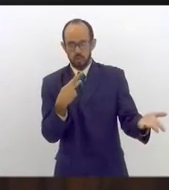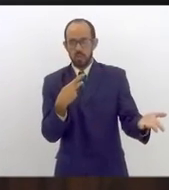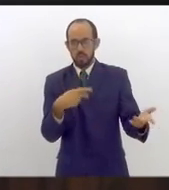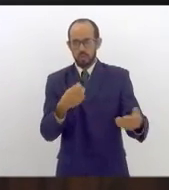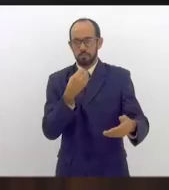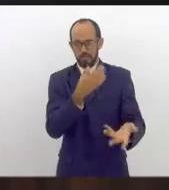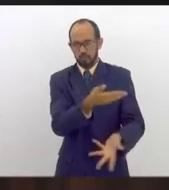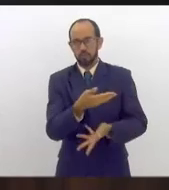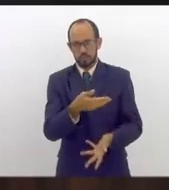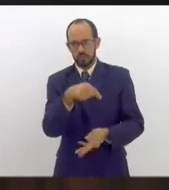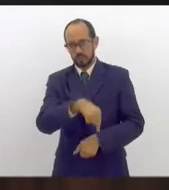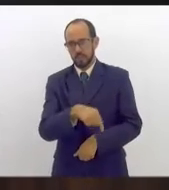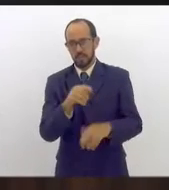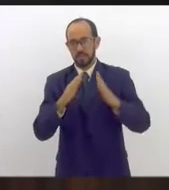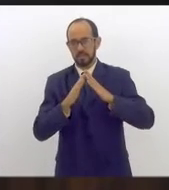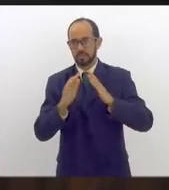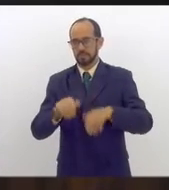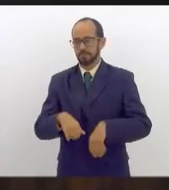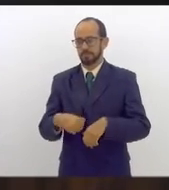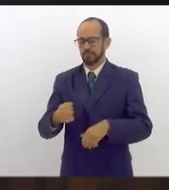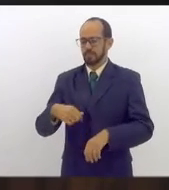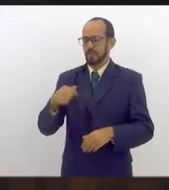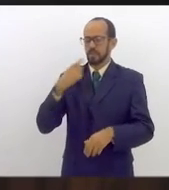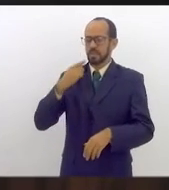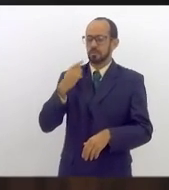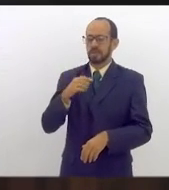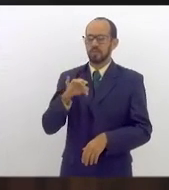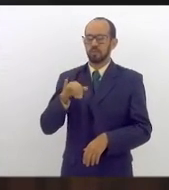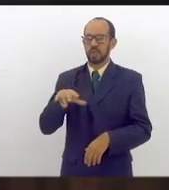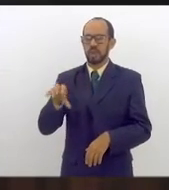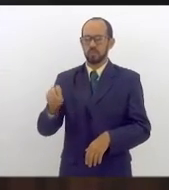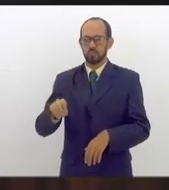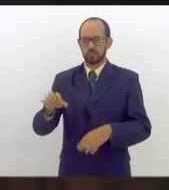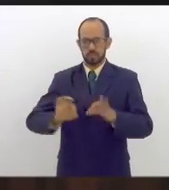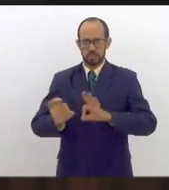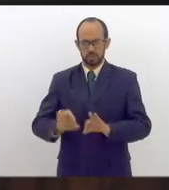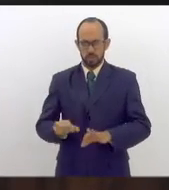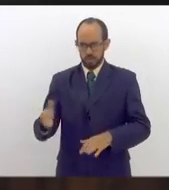à casa. Deputado Flávio Serafinho, uma questão de ordem.